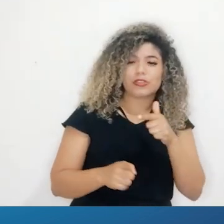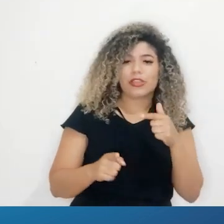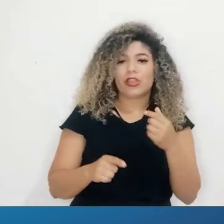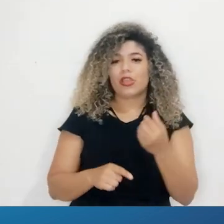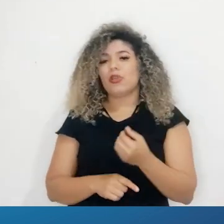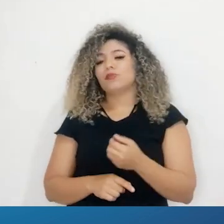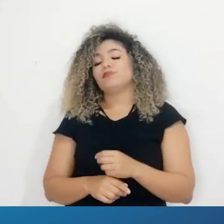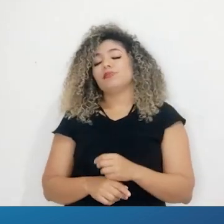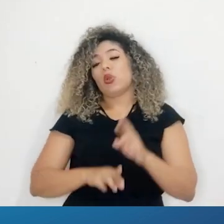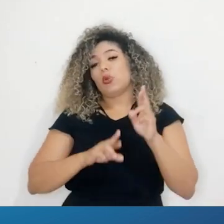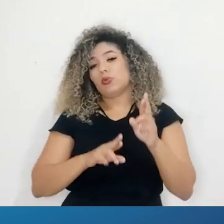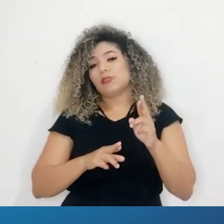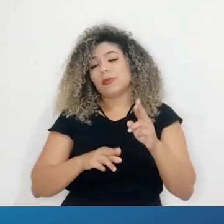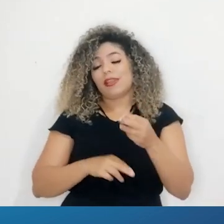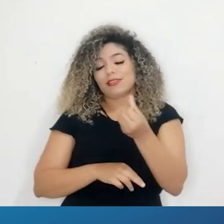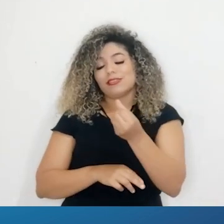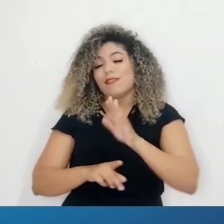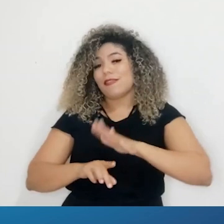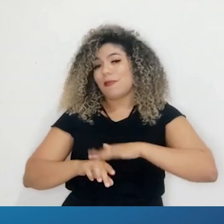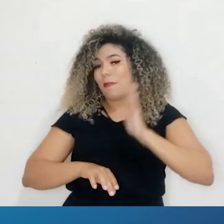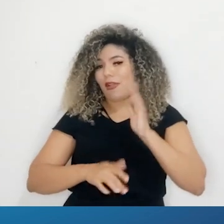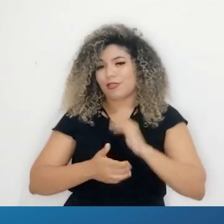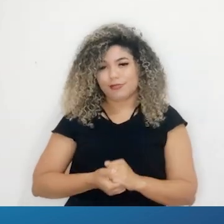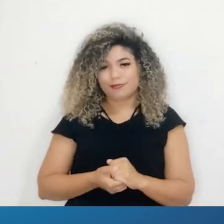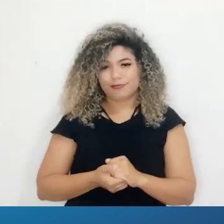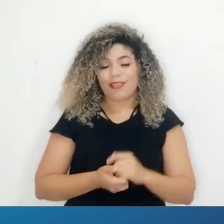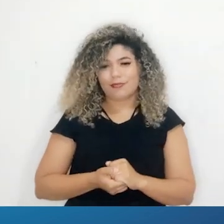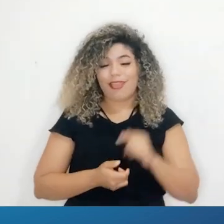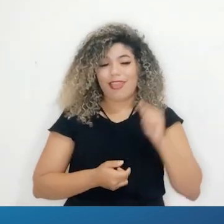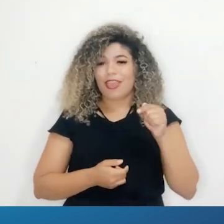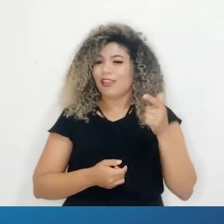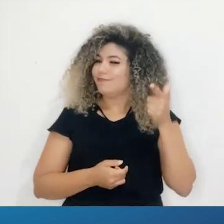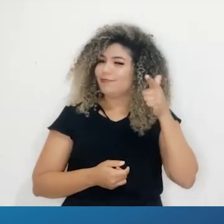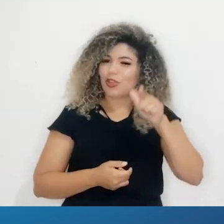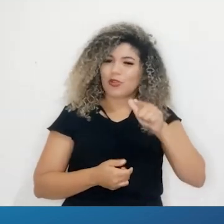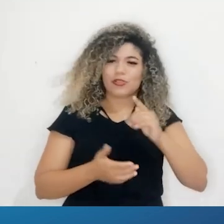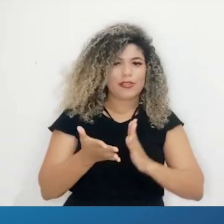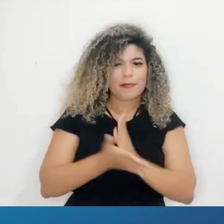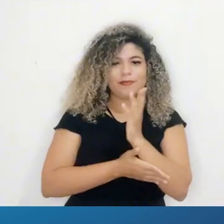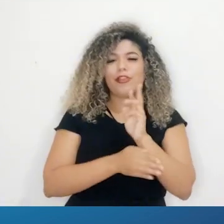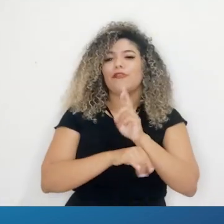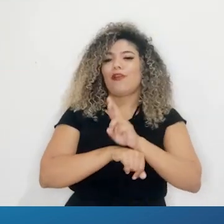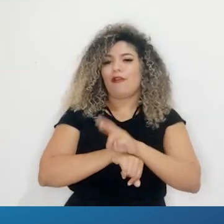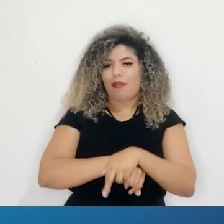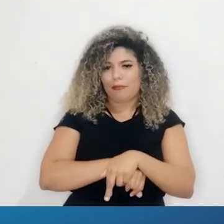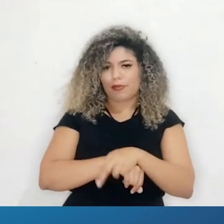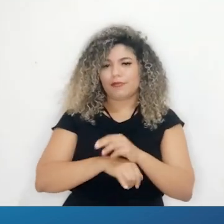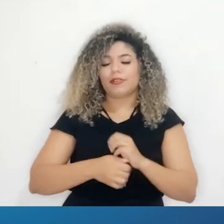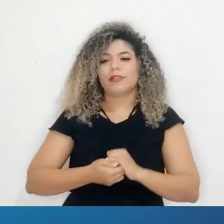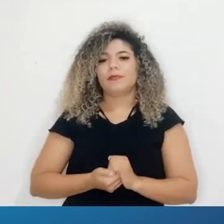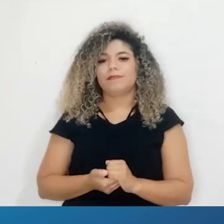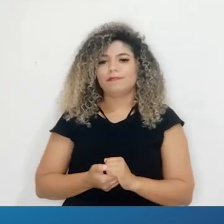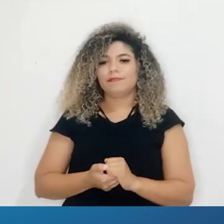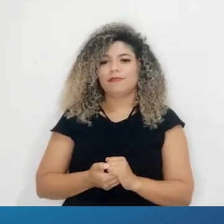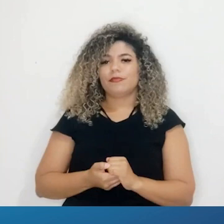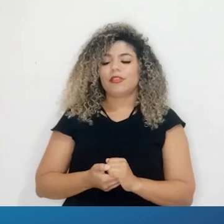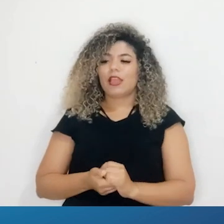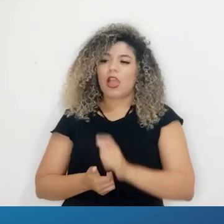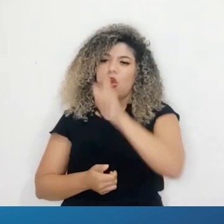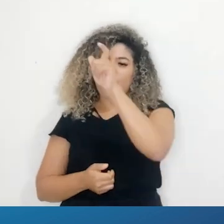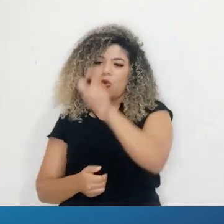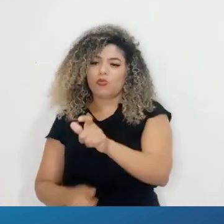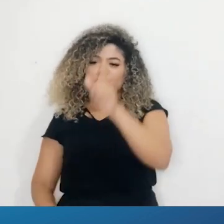o esperado que seria seis ou mais então Pedro não seria aprovado temos agora como aprovados